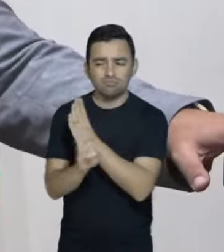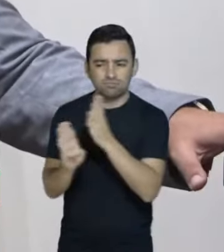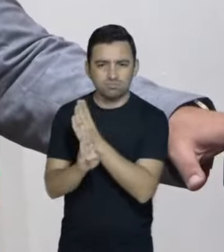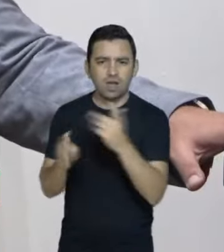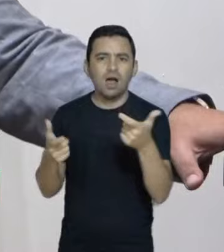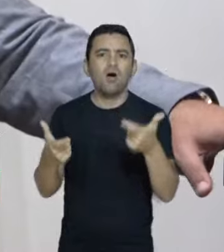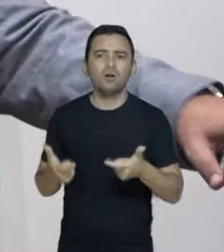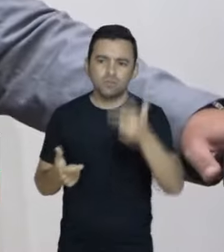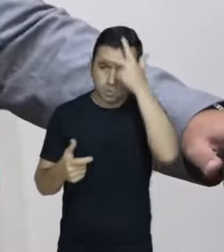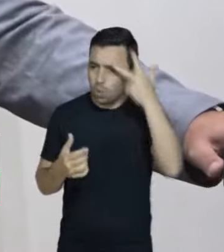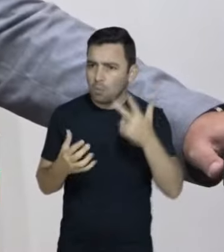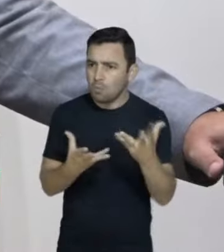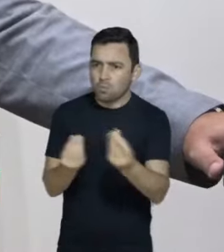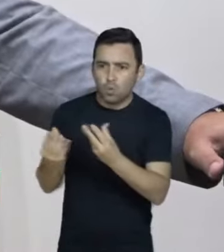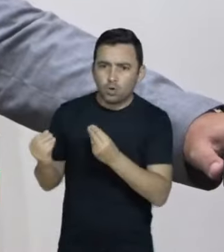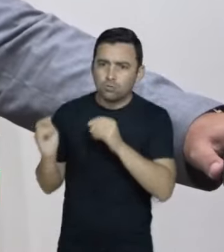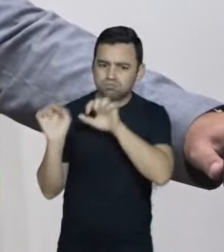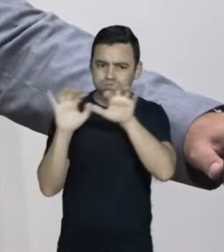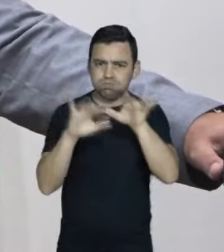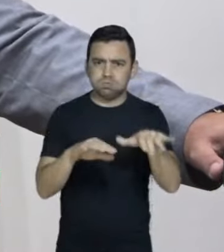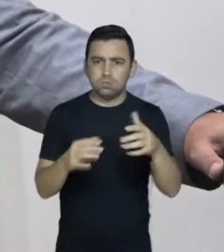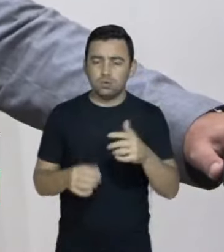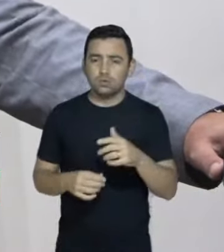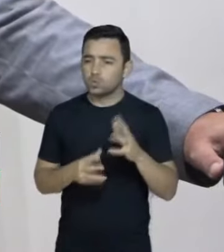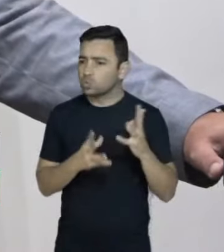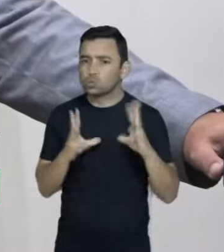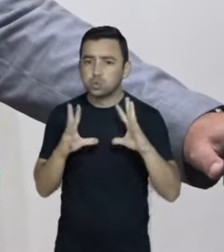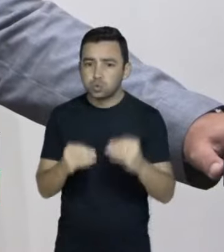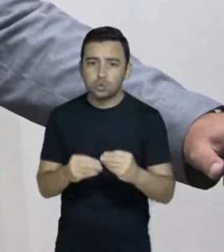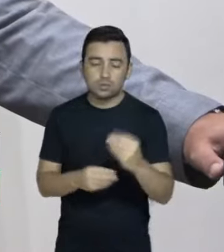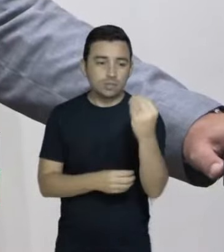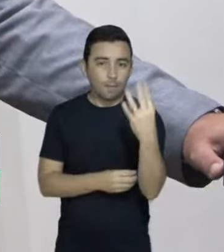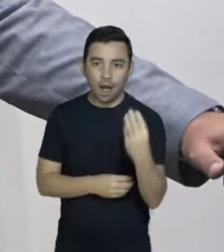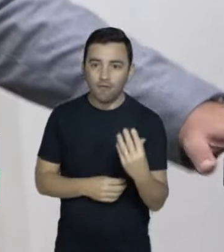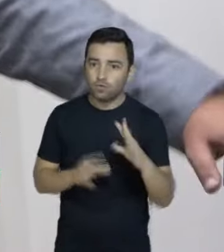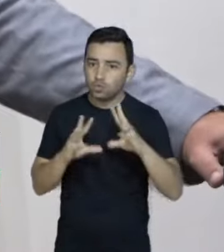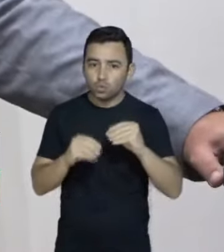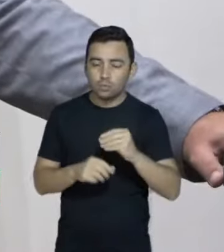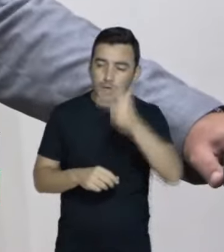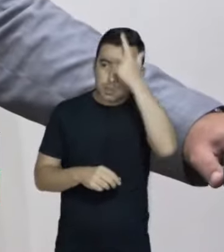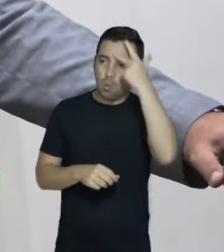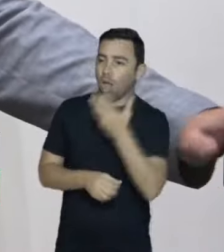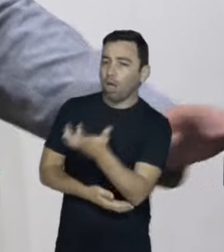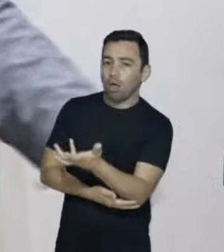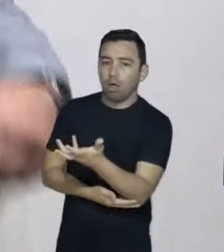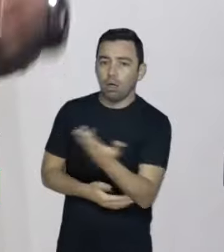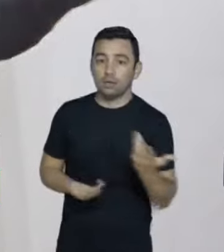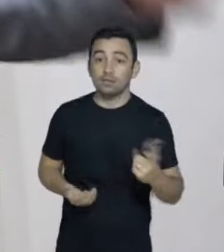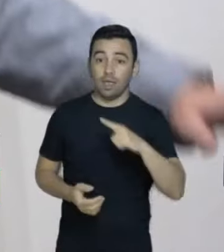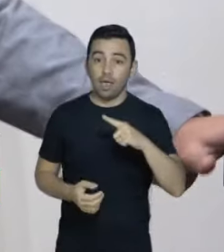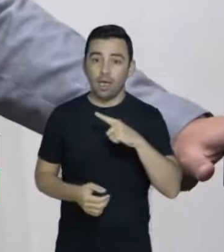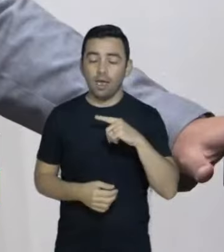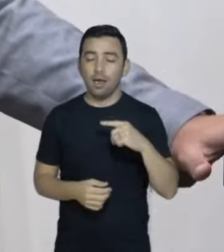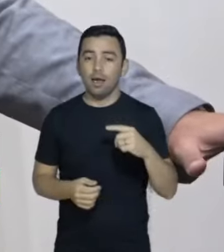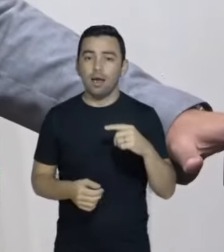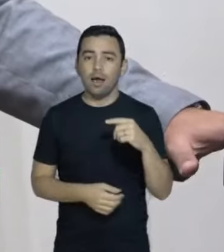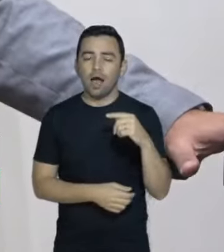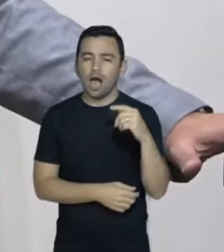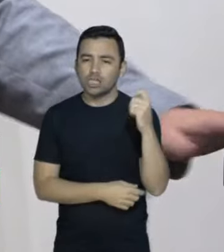esse povo, porque não tem um semáforo, desafio qualquer um, parar no semáforo, tem um argentino fazendo malabarismo com o